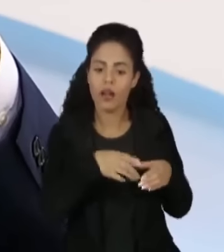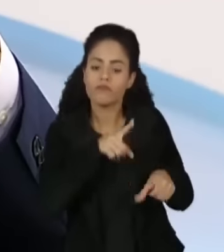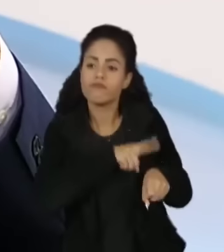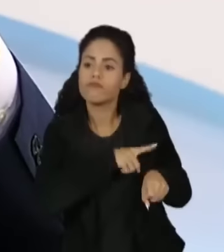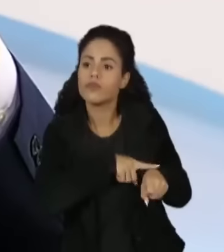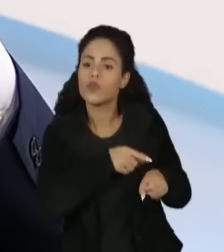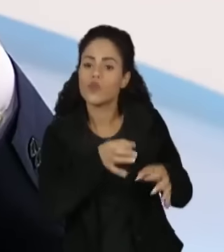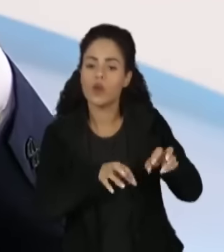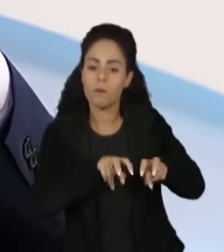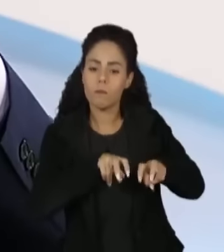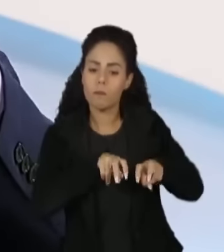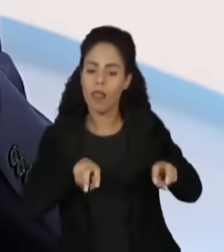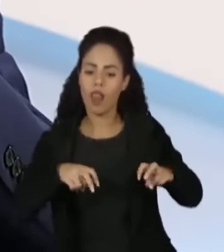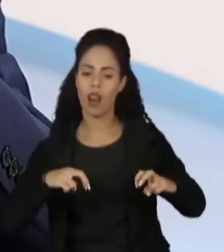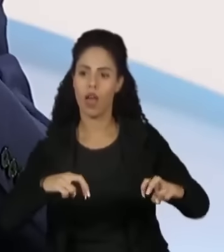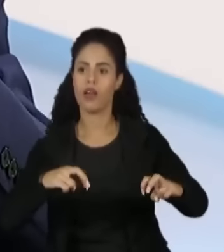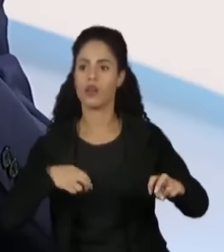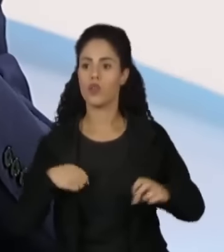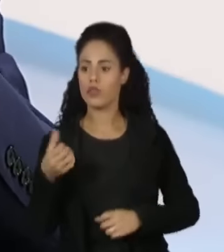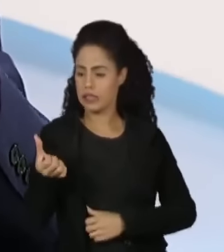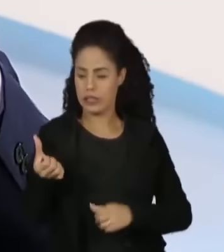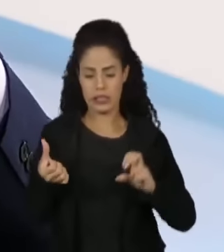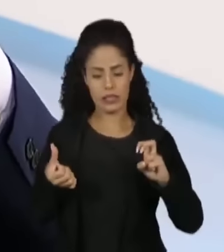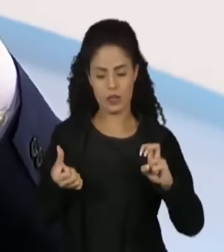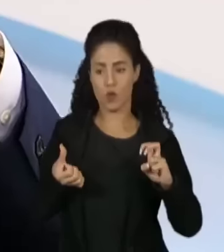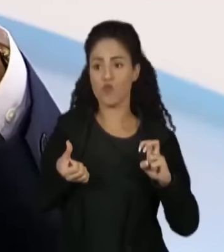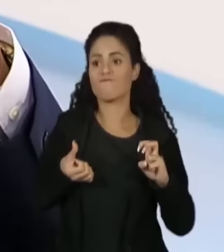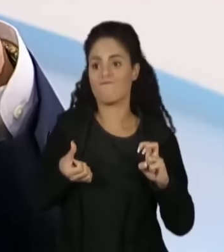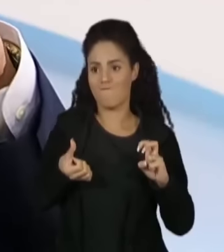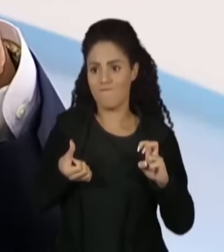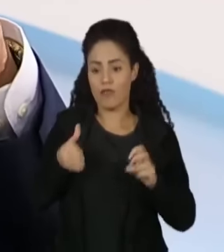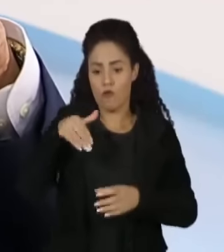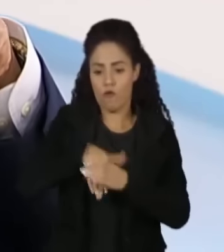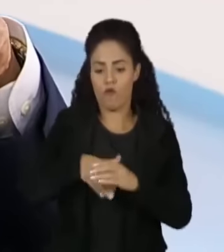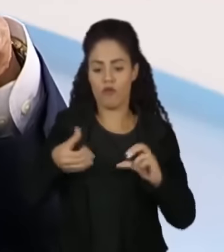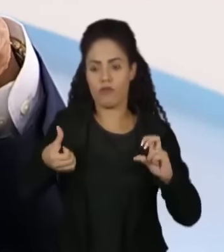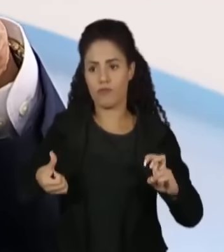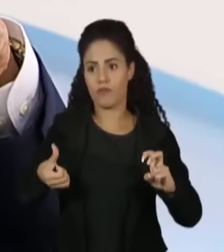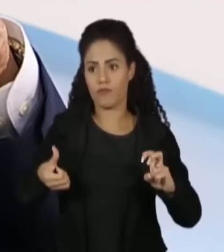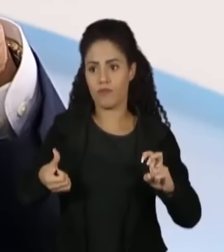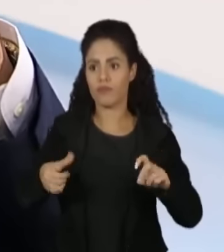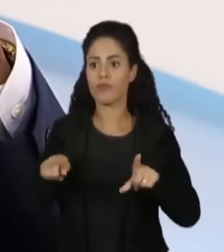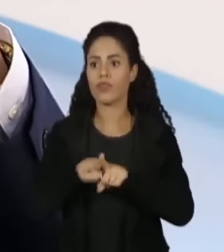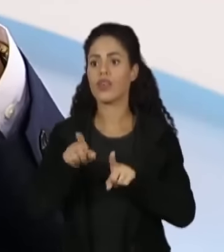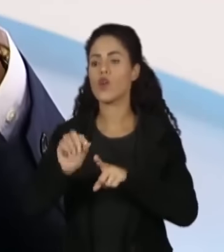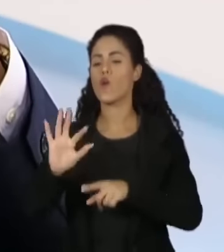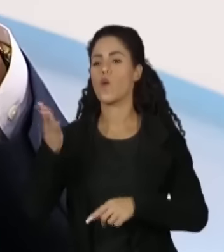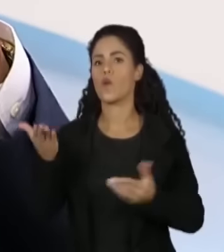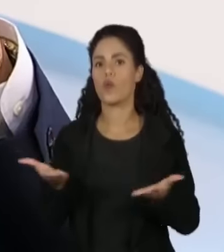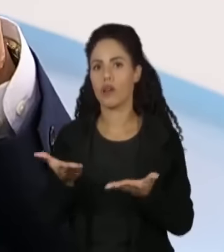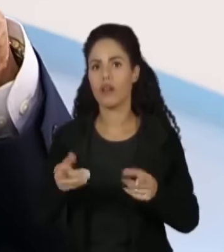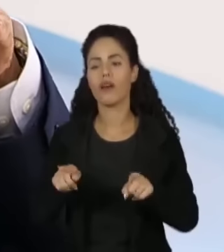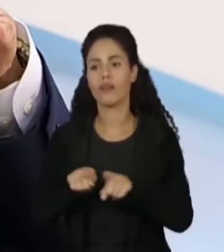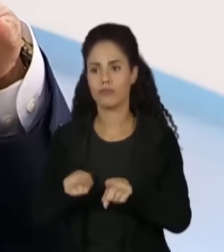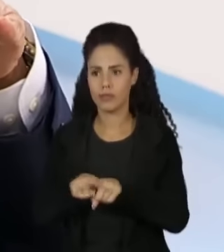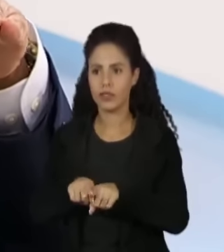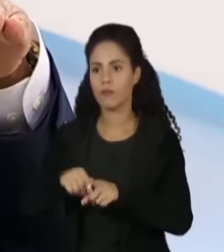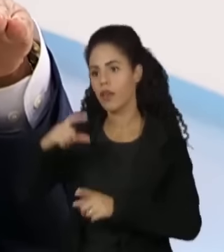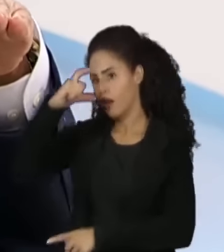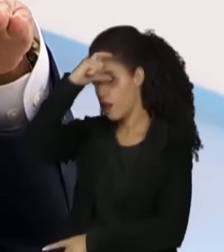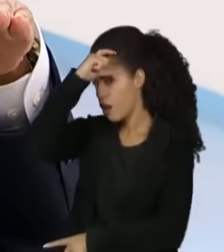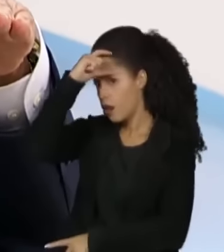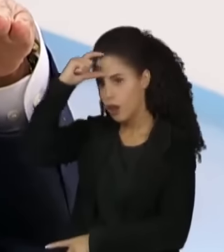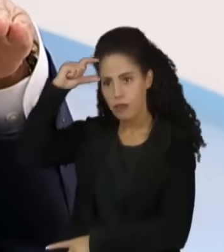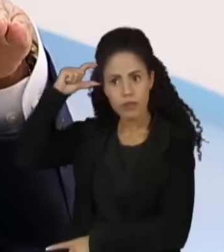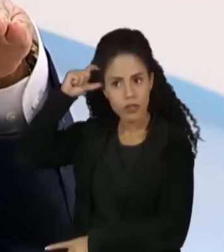determinado sentido, apertado, por 6-5. E aí o ministro Ricardo Lewandowski, hoje ministro da Justiça,